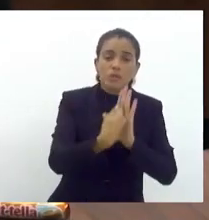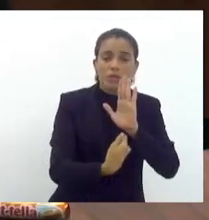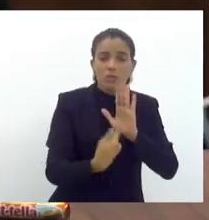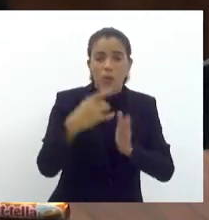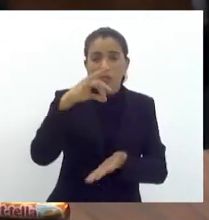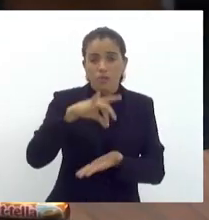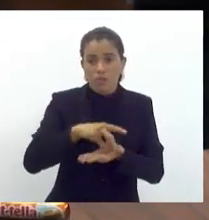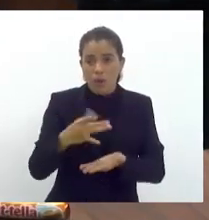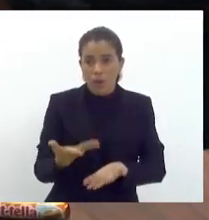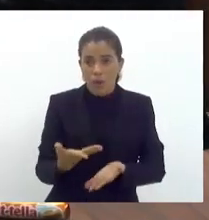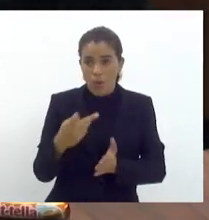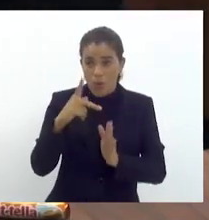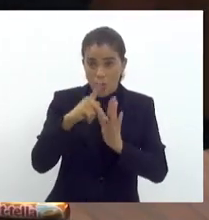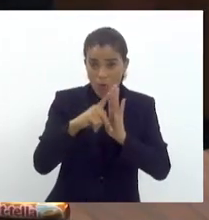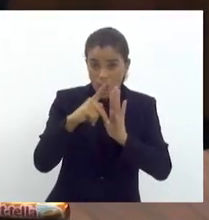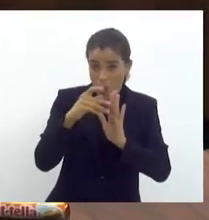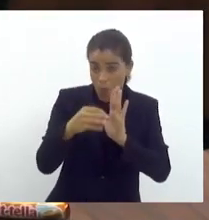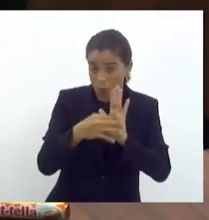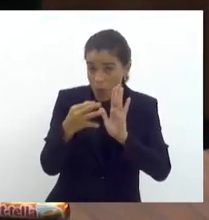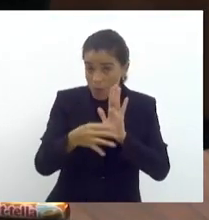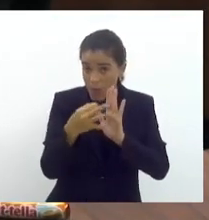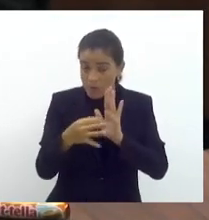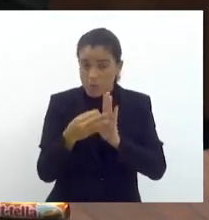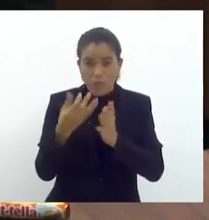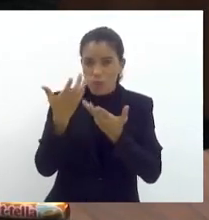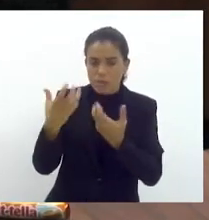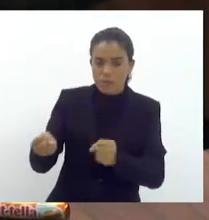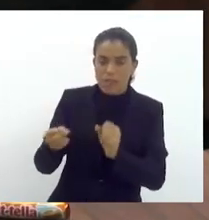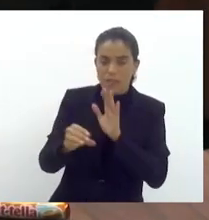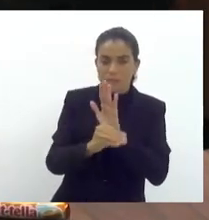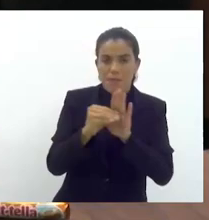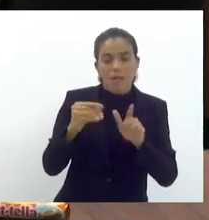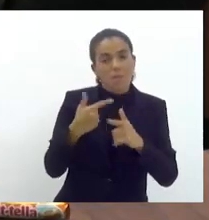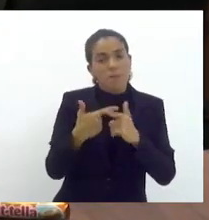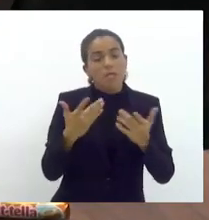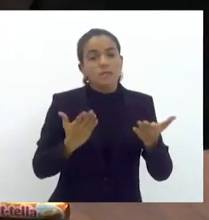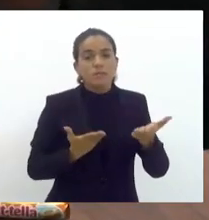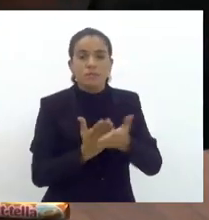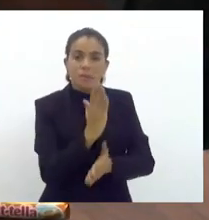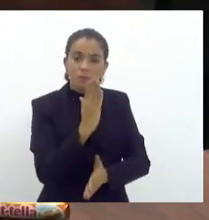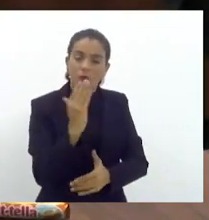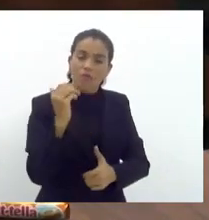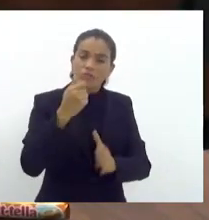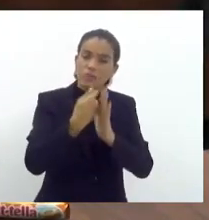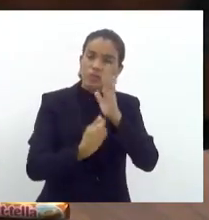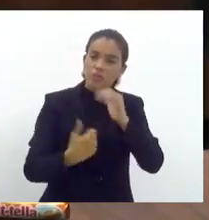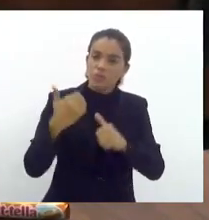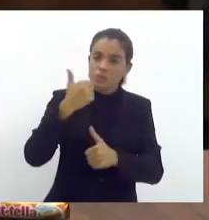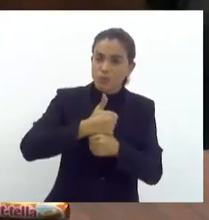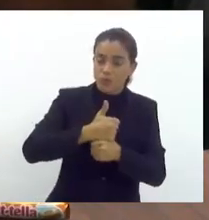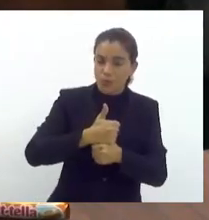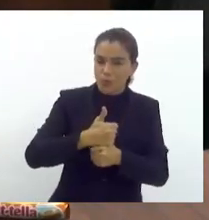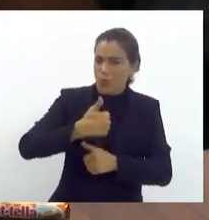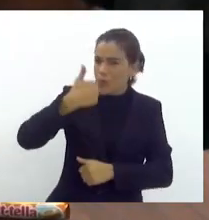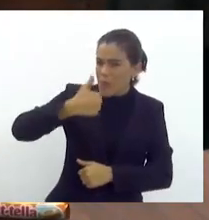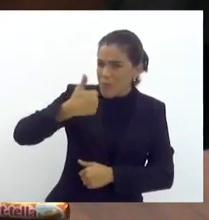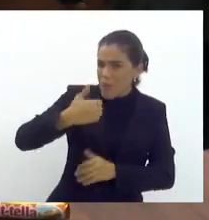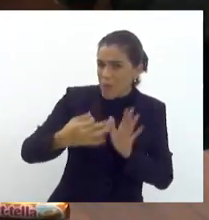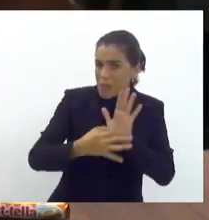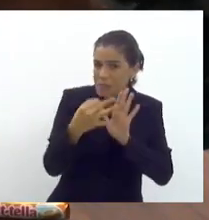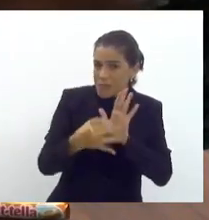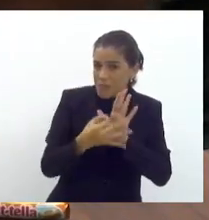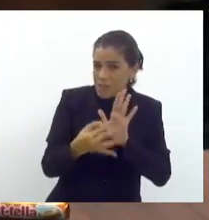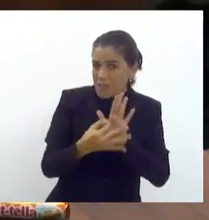o projeto o parecer recusa emendas mas aprovam substitutivo que foi realizado no primeiro parecer